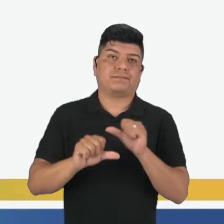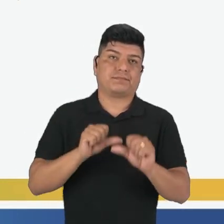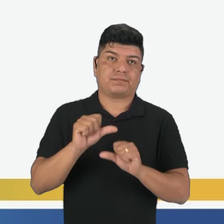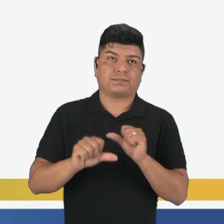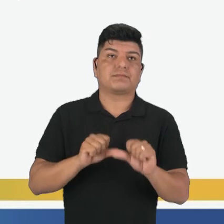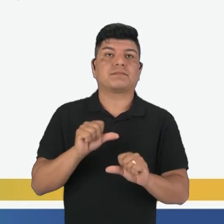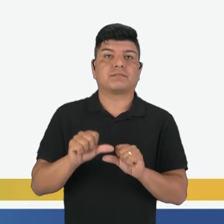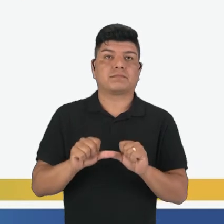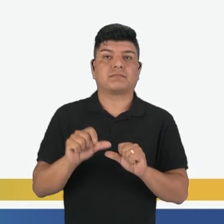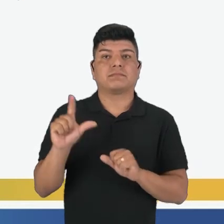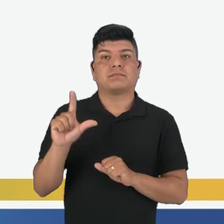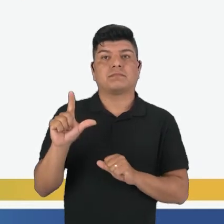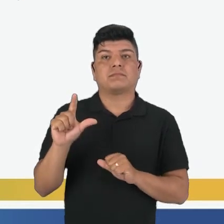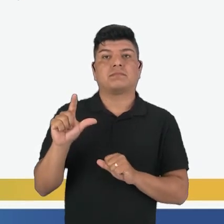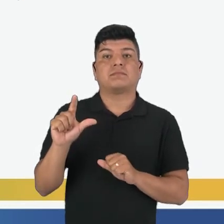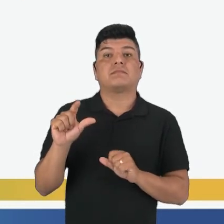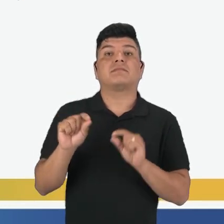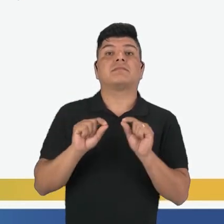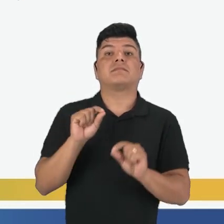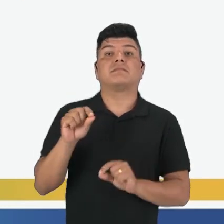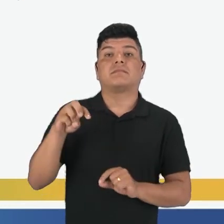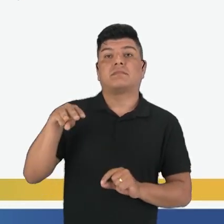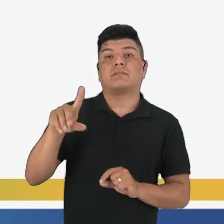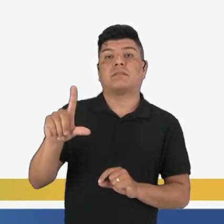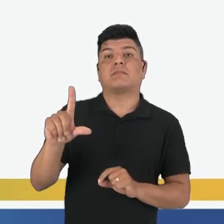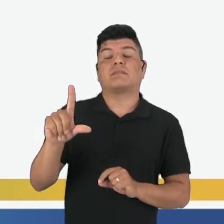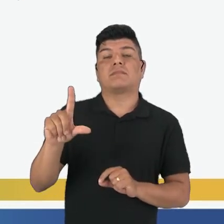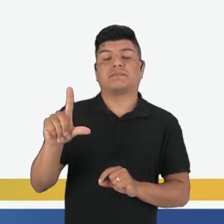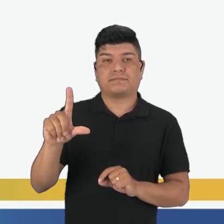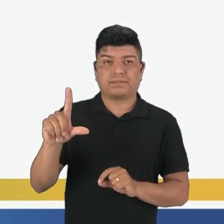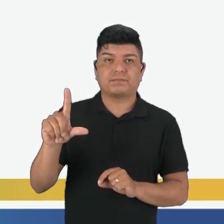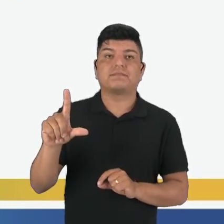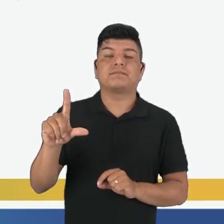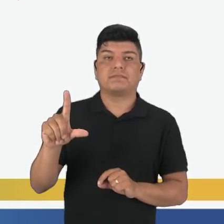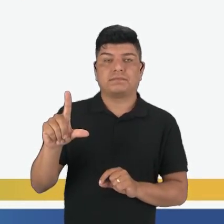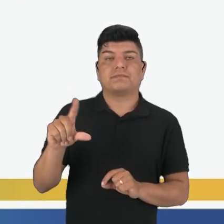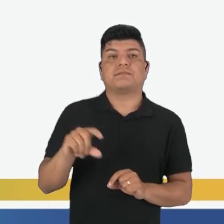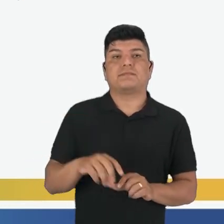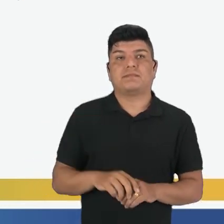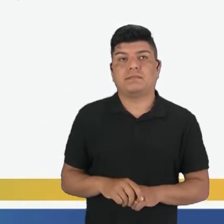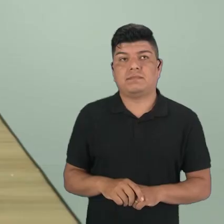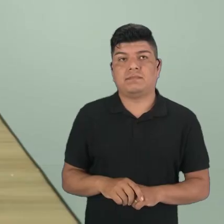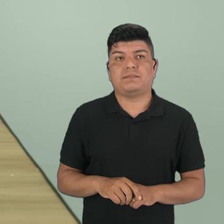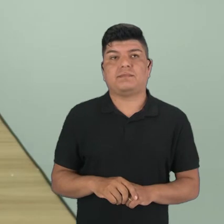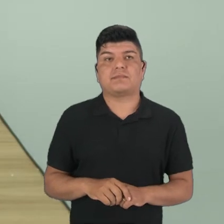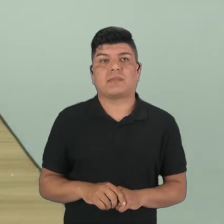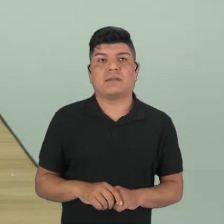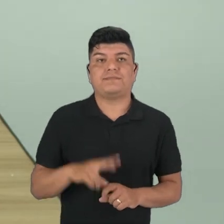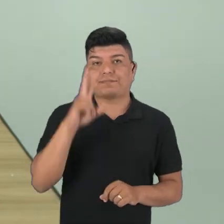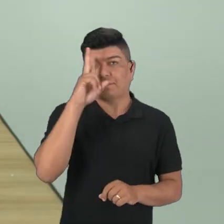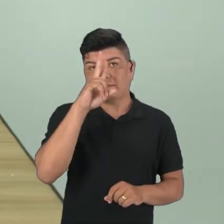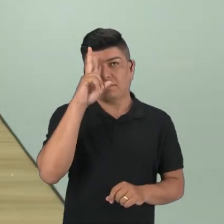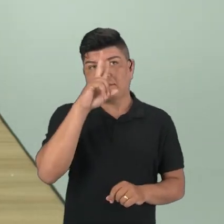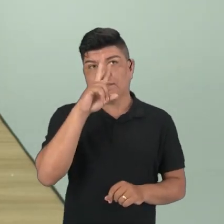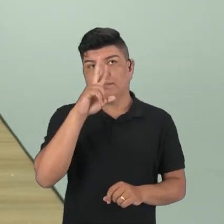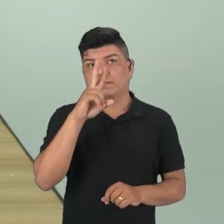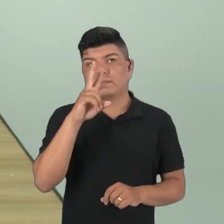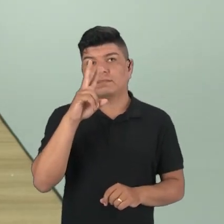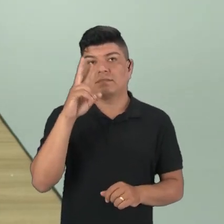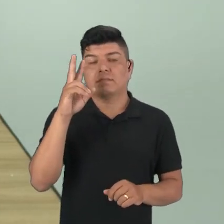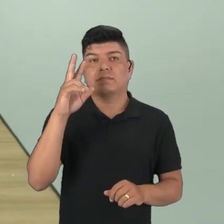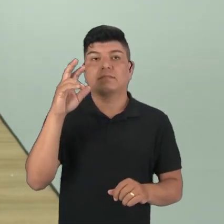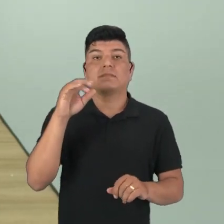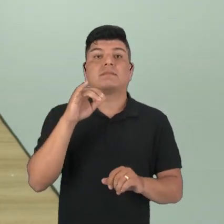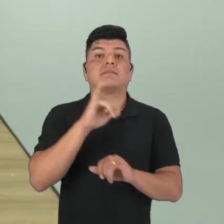transformar o litro em ml, né? Em mililitros. Vamos lembrar da mesma